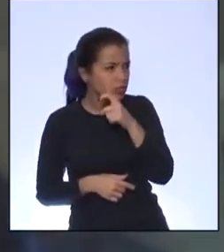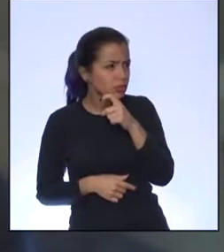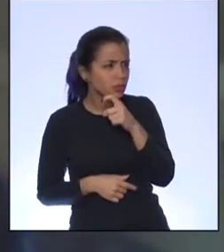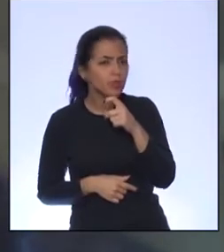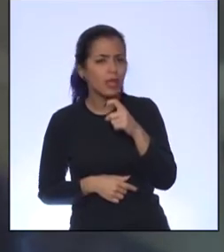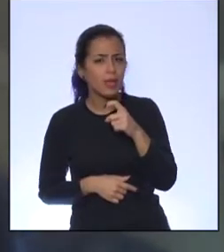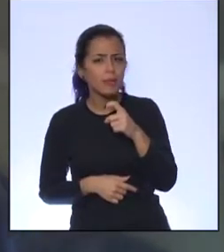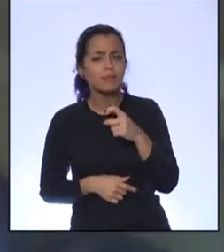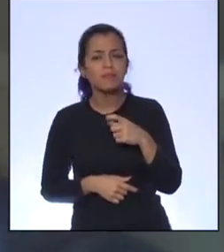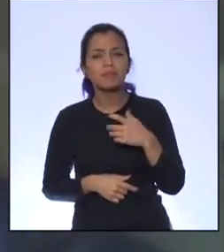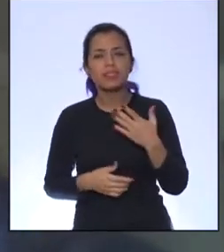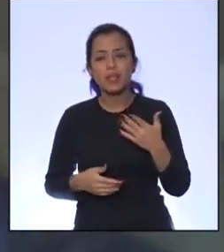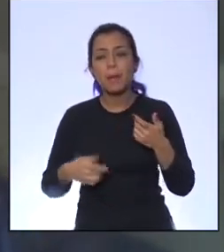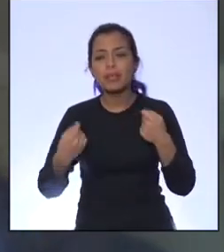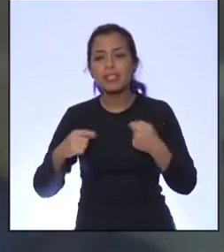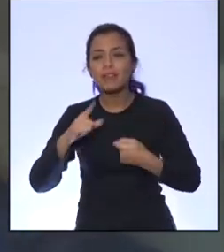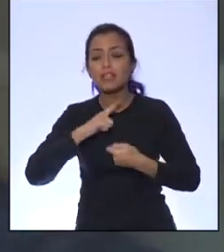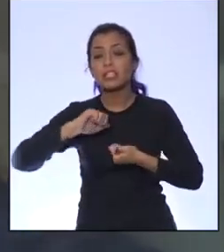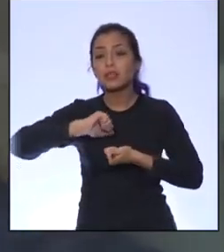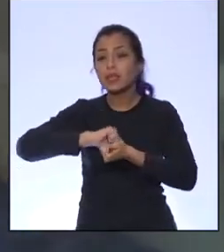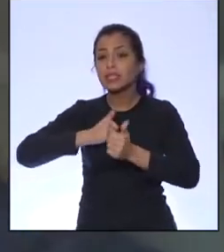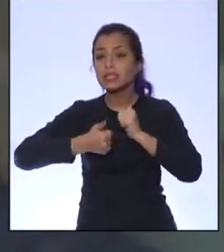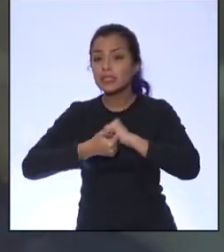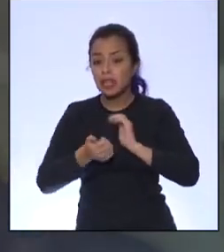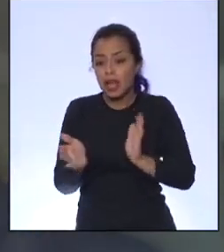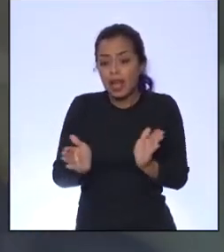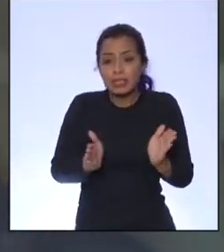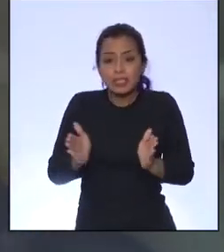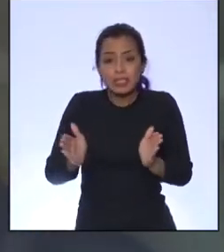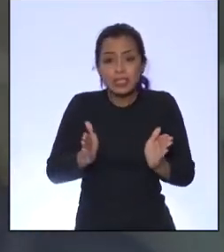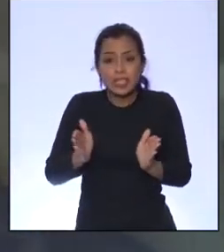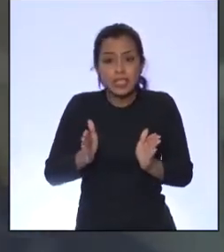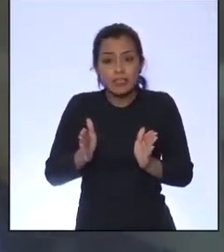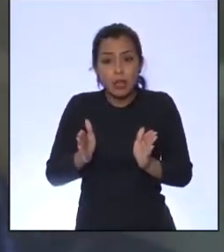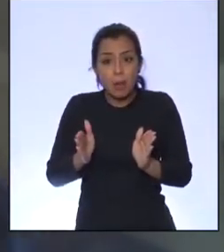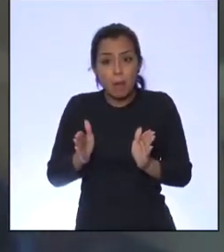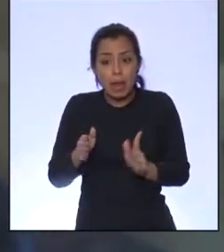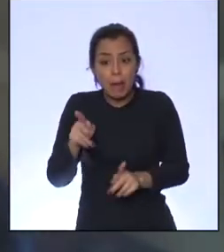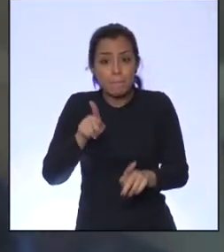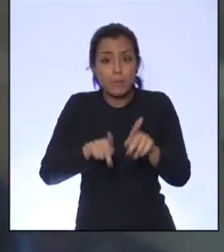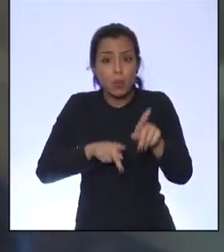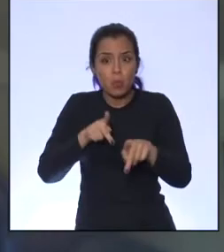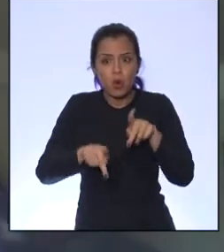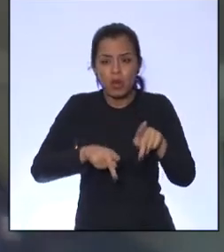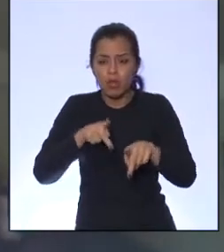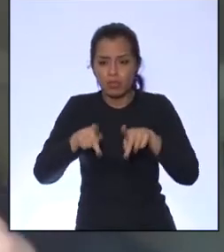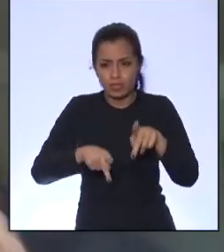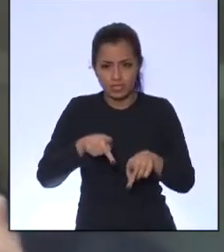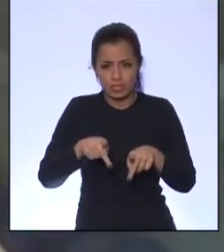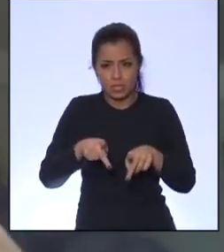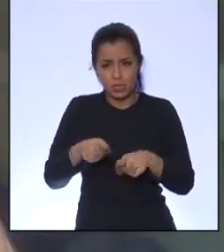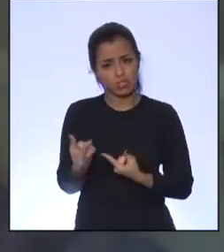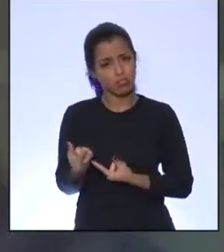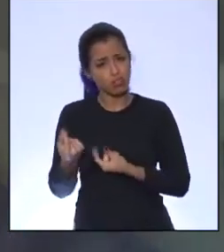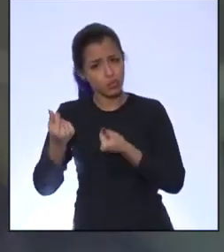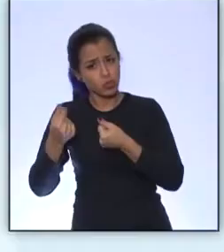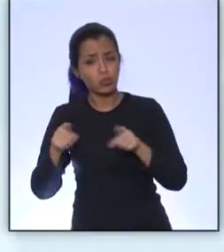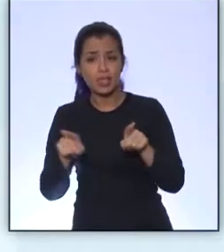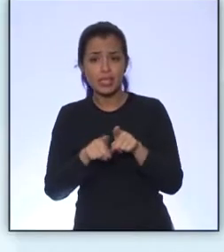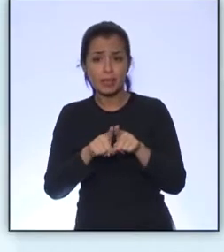para poder ser mais acessível à população, tanto em custo como também em tecnologia,